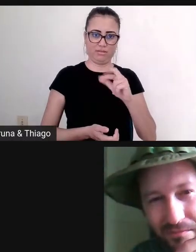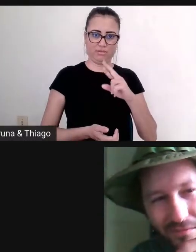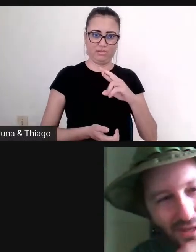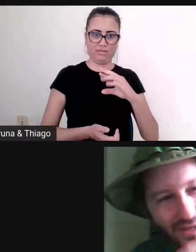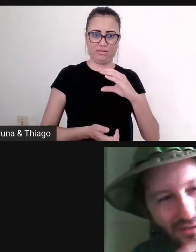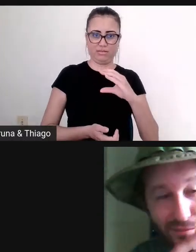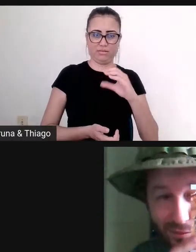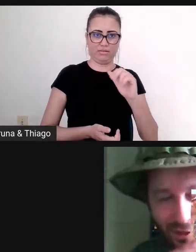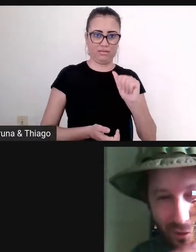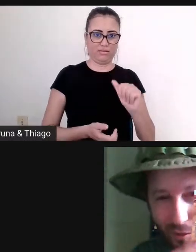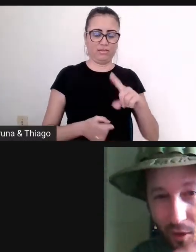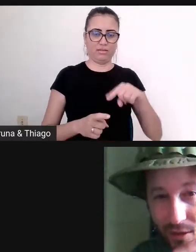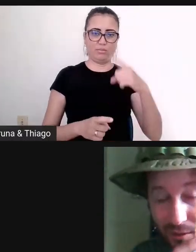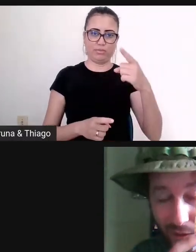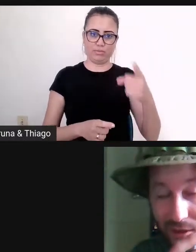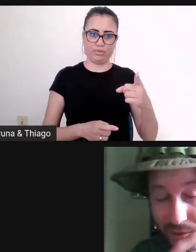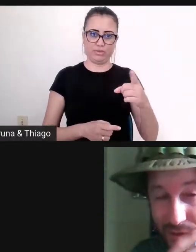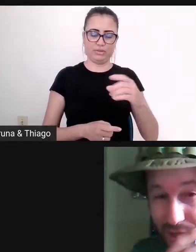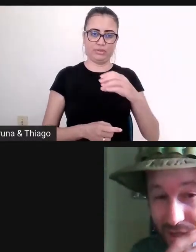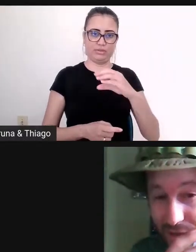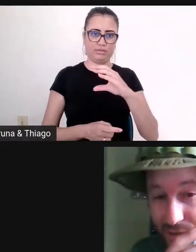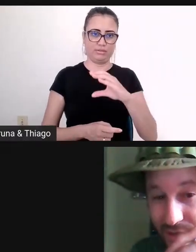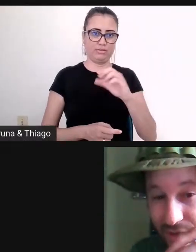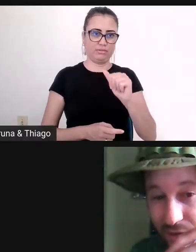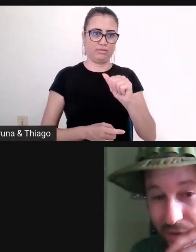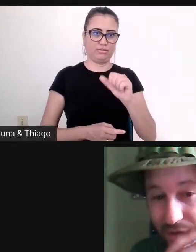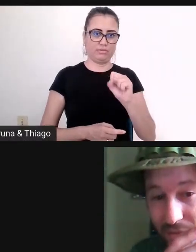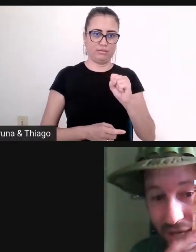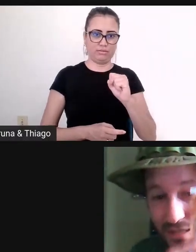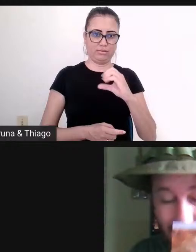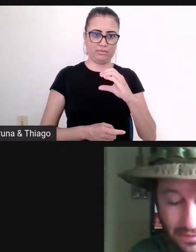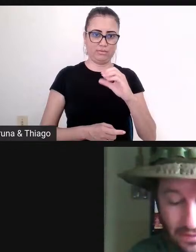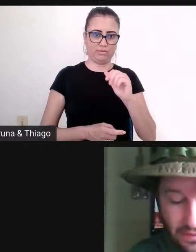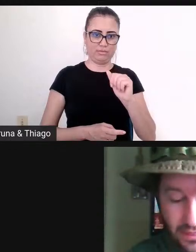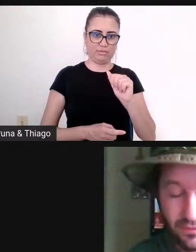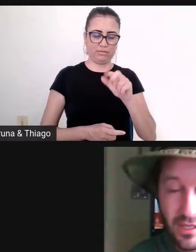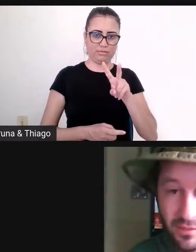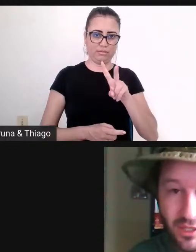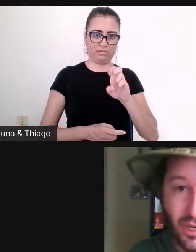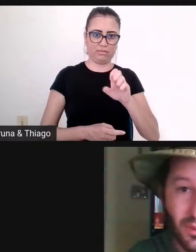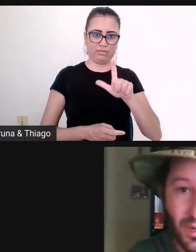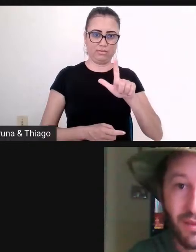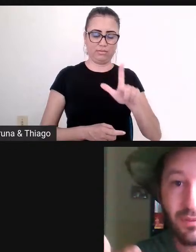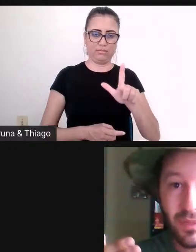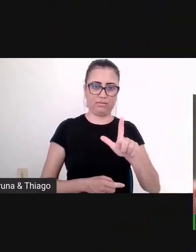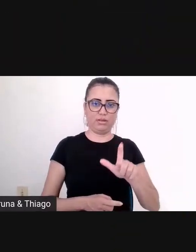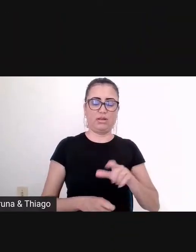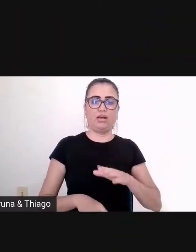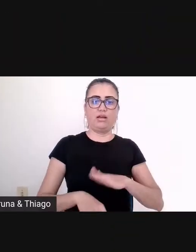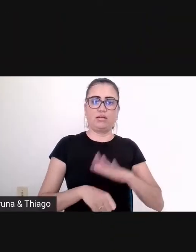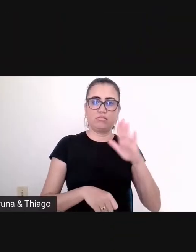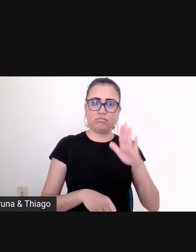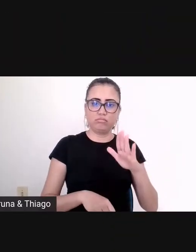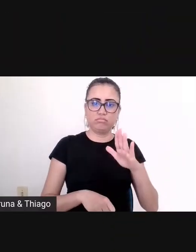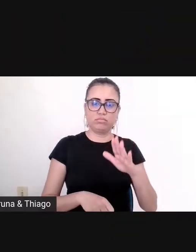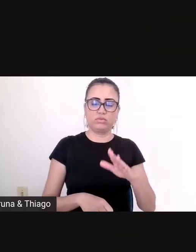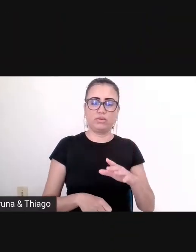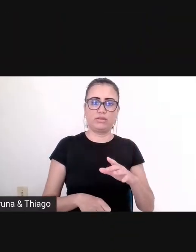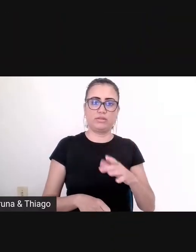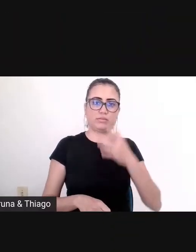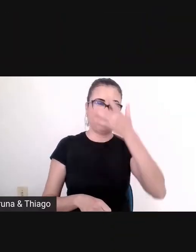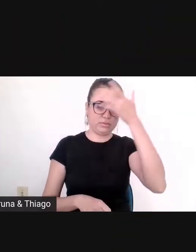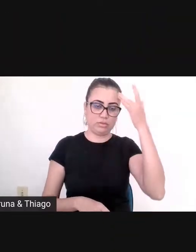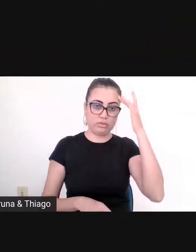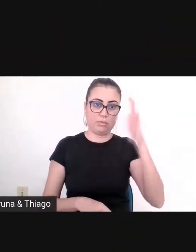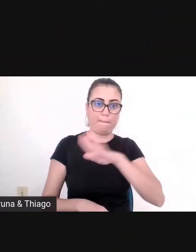cascavel, né, gênero Crotalus, inclusive é a cobra que mais, infelizmente, leva pacientes a óbito no